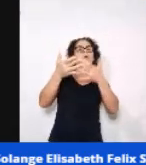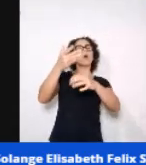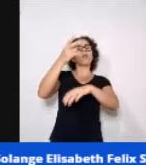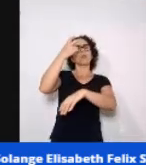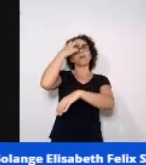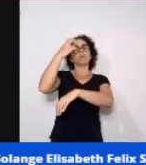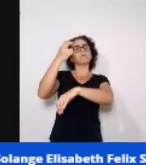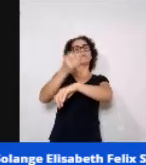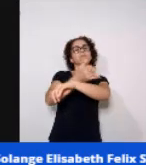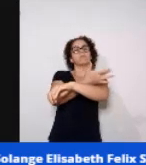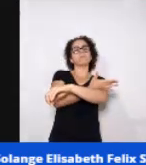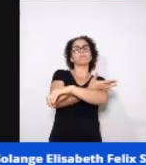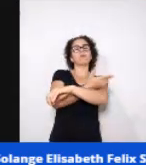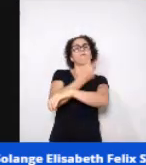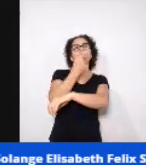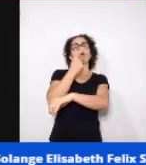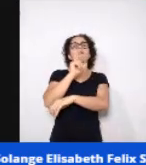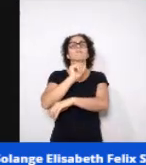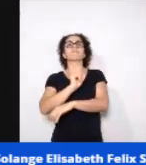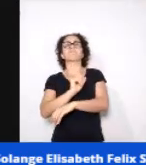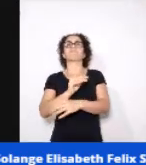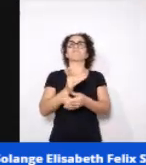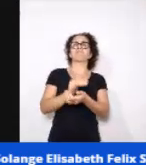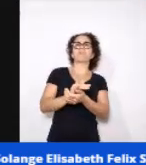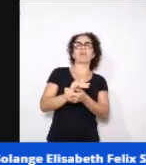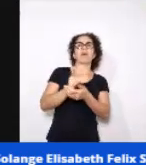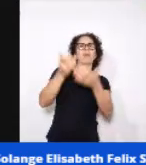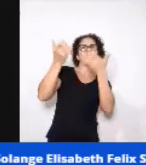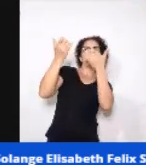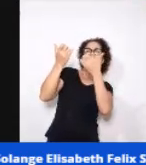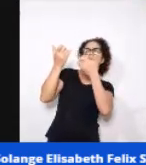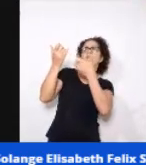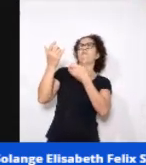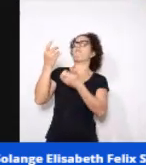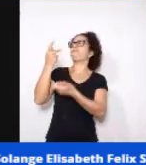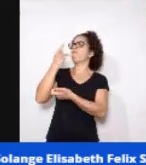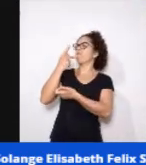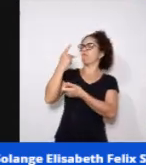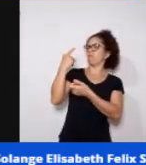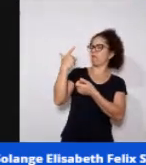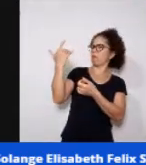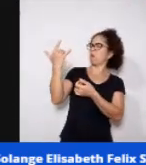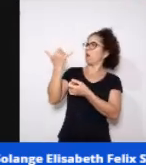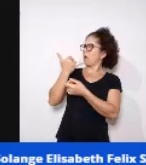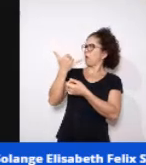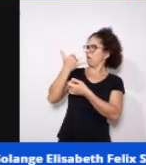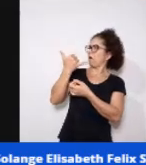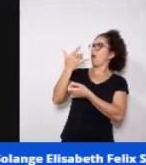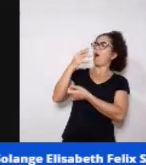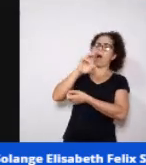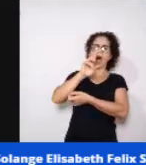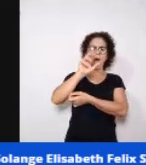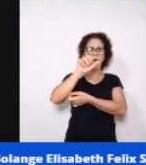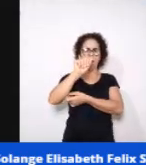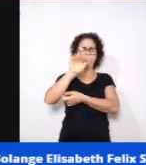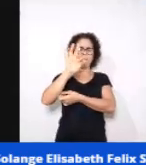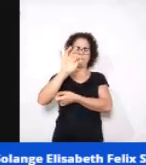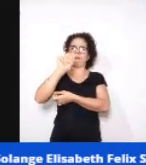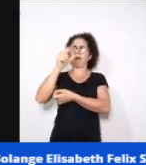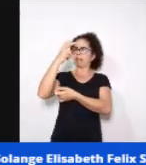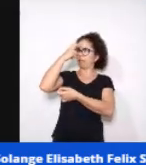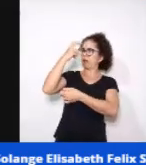pessoas dizem assim, muitas comentam comigo, Rafa, mas então a inteligência emocional é eu estar sempre bem,